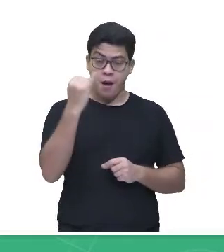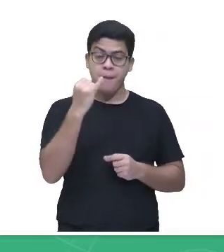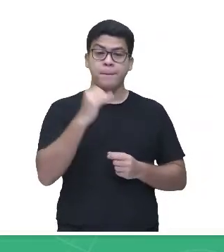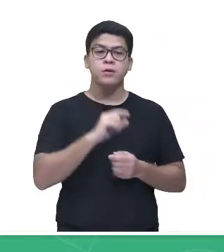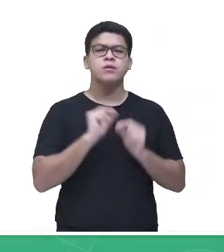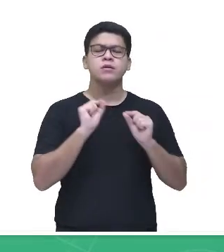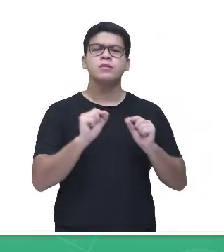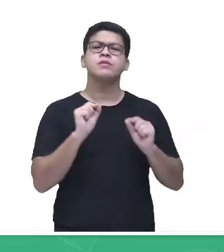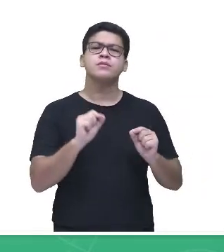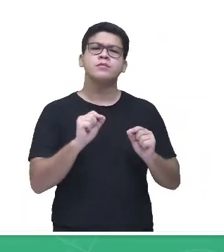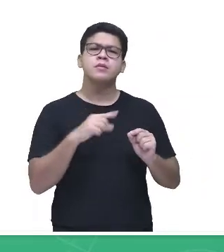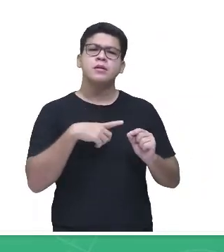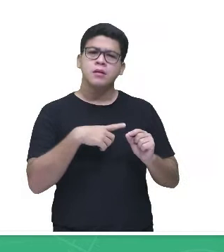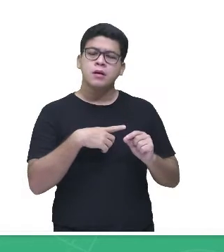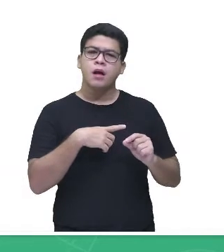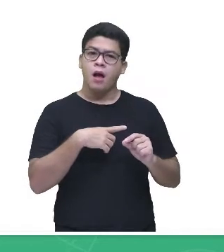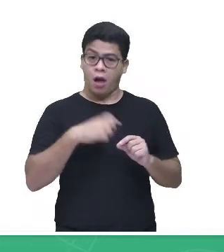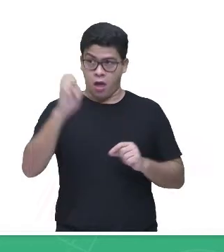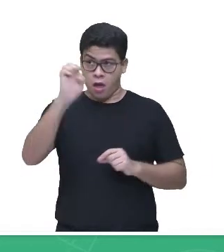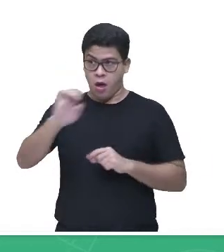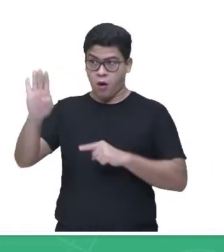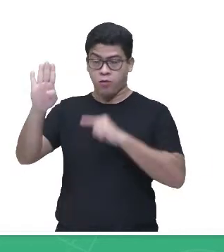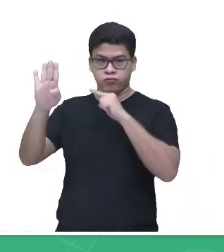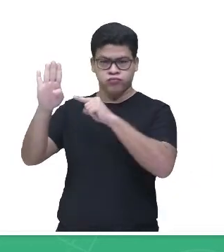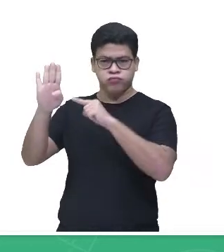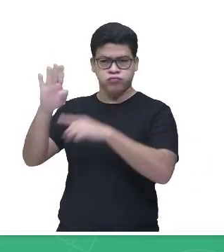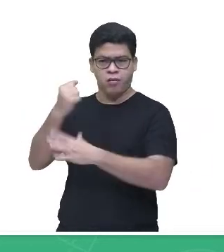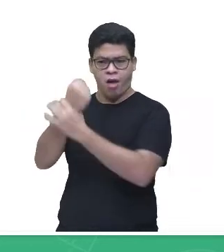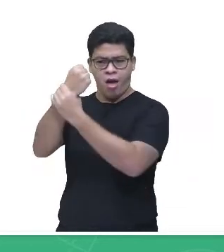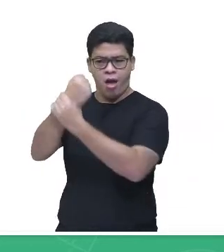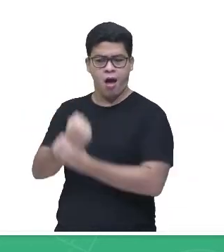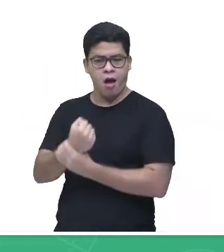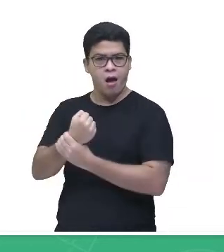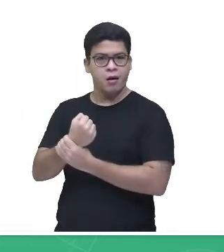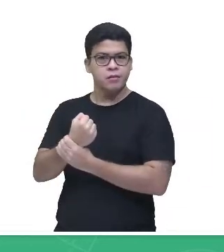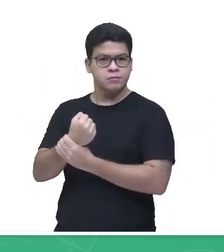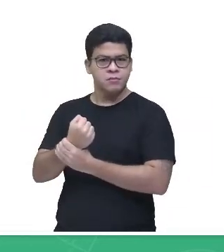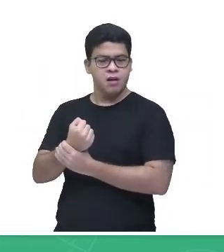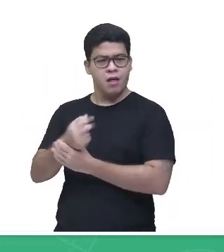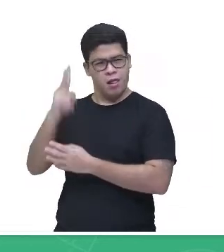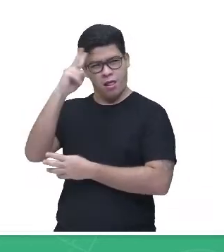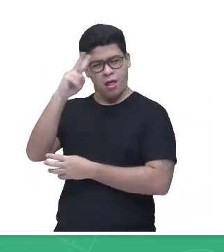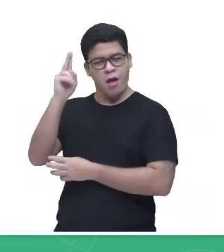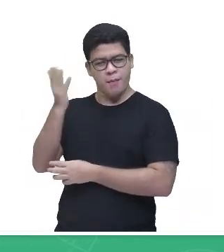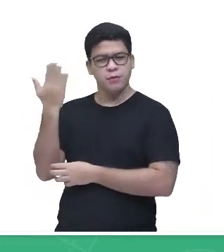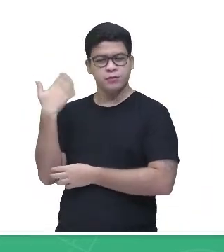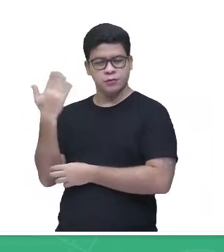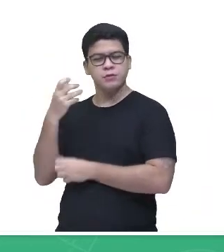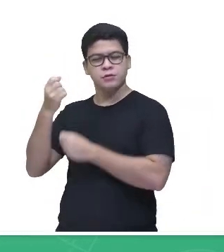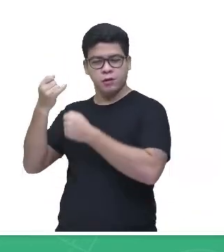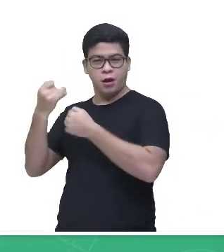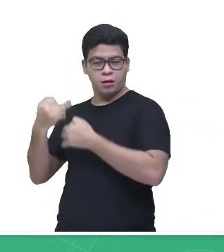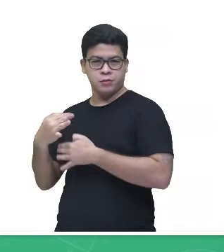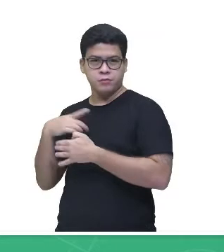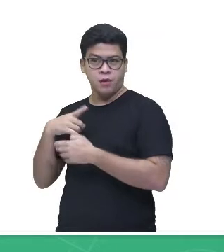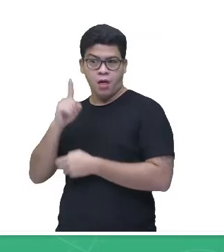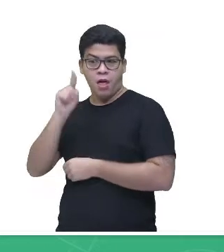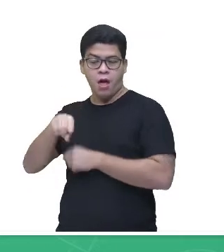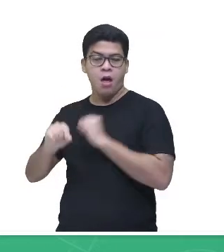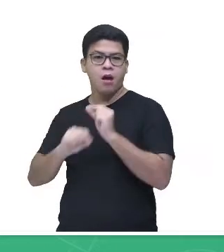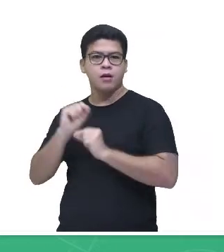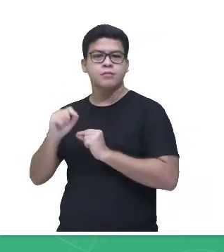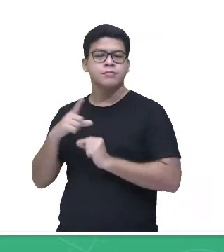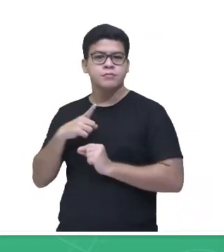lembrem que a Europa está vivendo o absolutismo. Lembram dele? Nós já falamos dele para vocês. O absolutismo